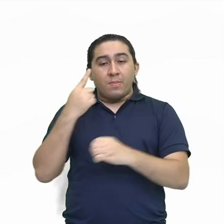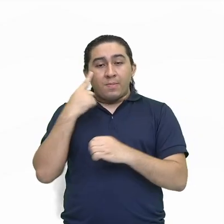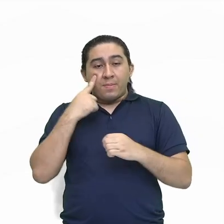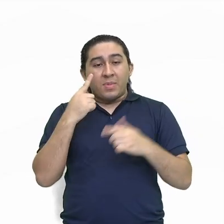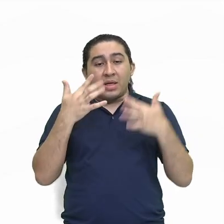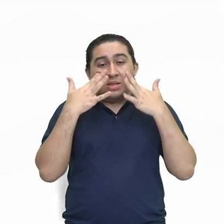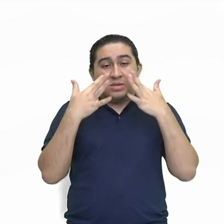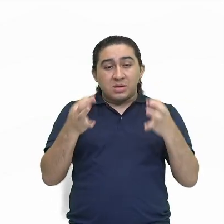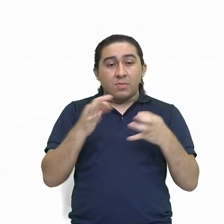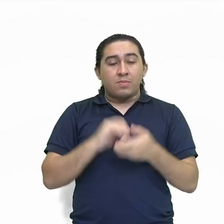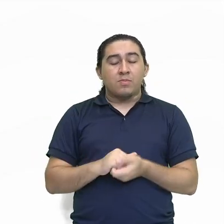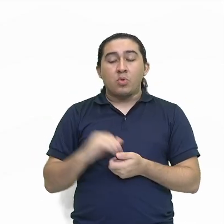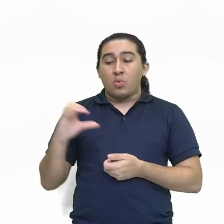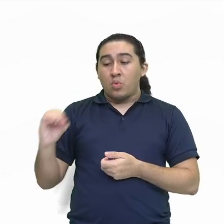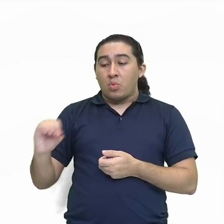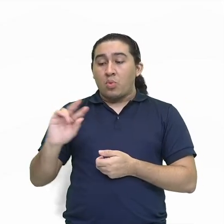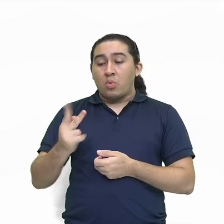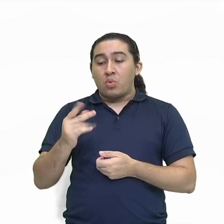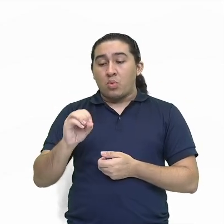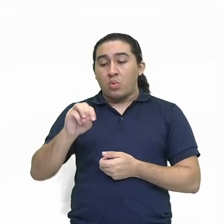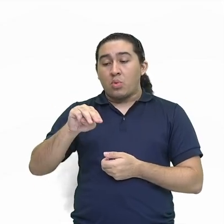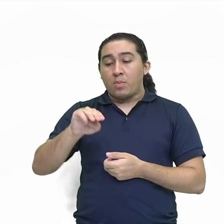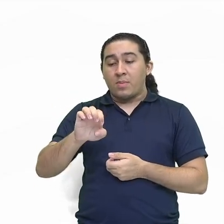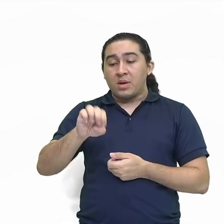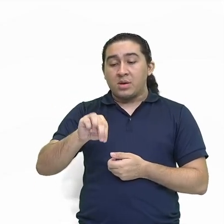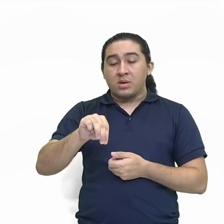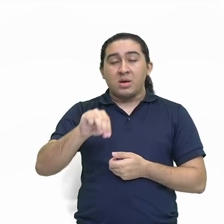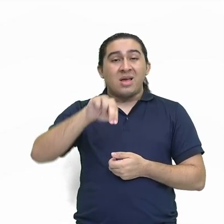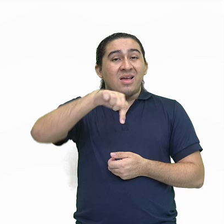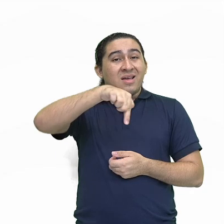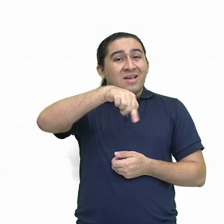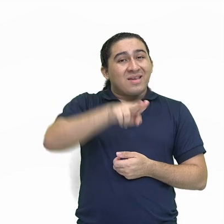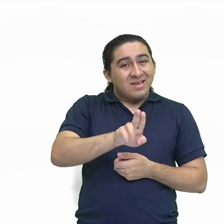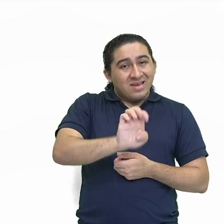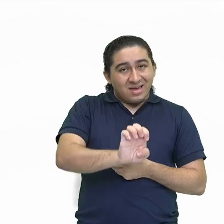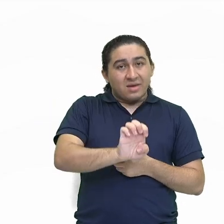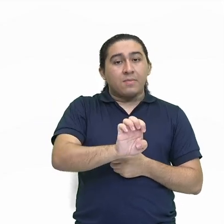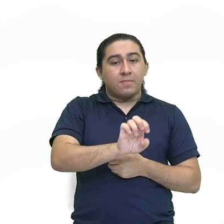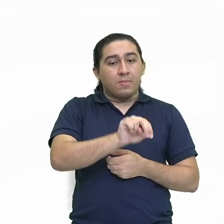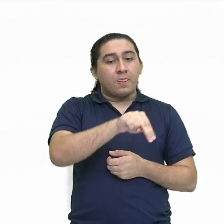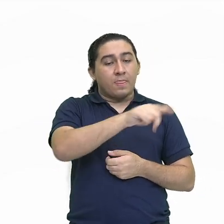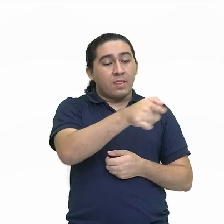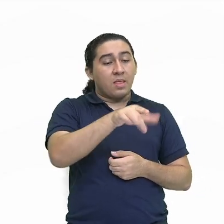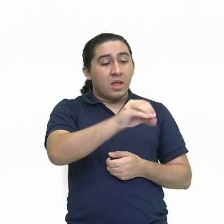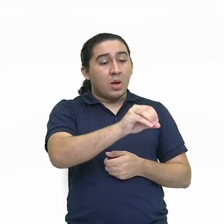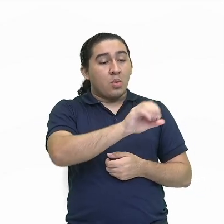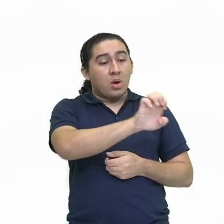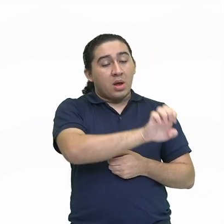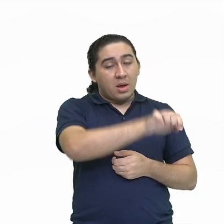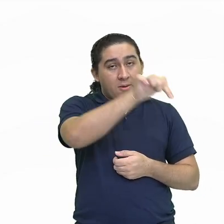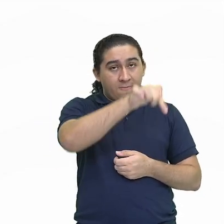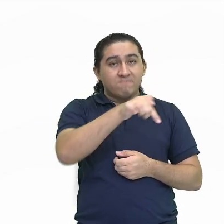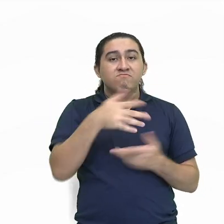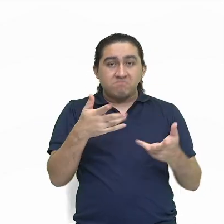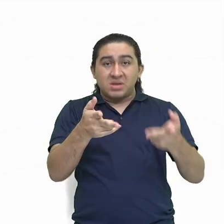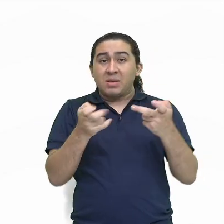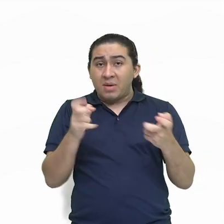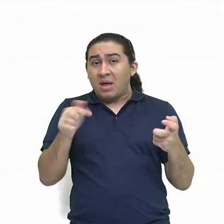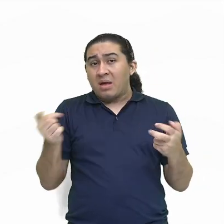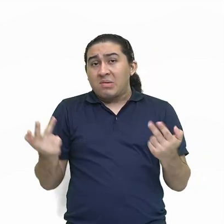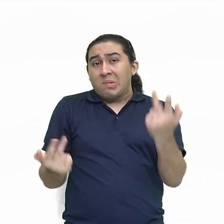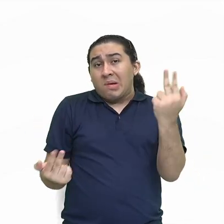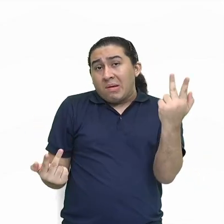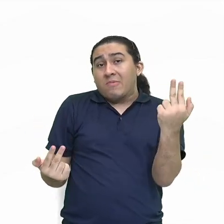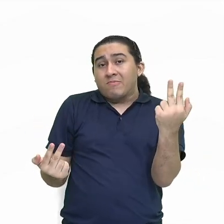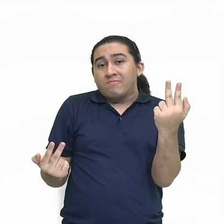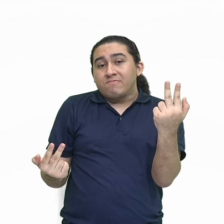forma. O homem que não é honesto. Não é a mesma coisa de eu falar o homem desonesto,